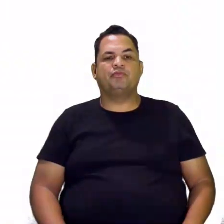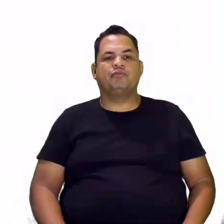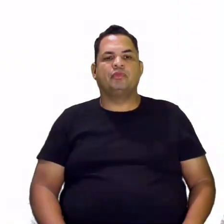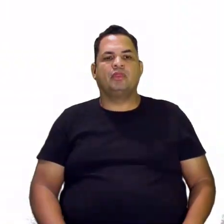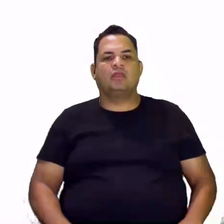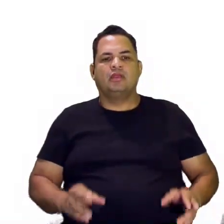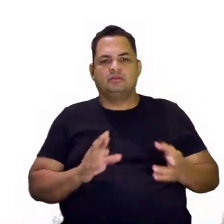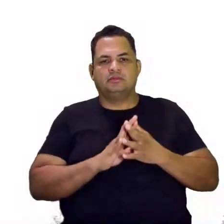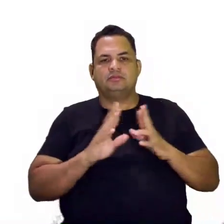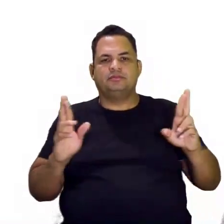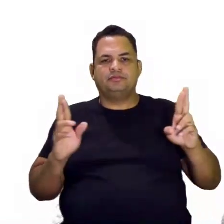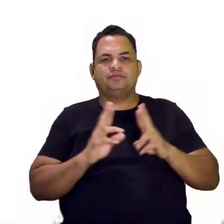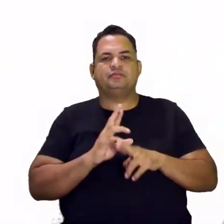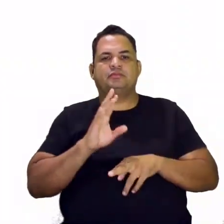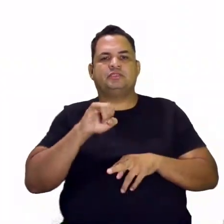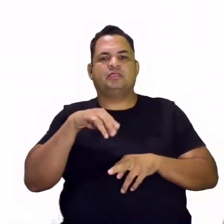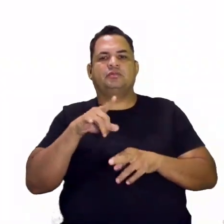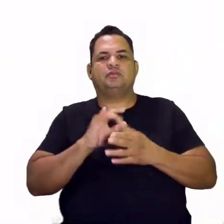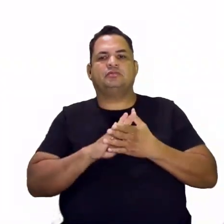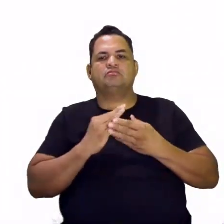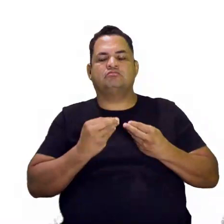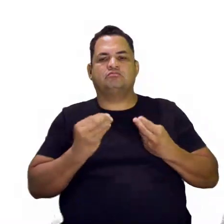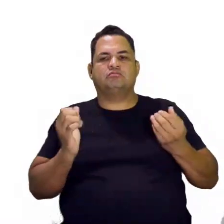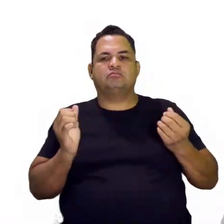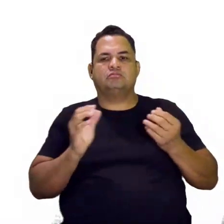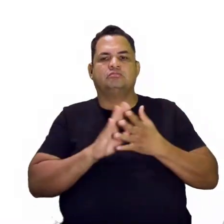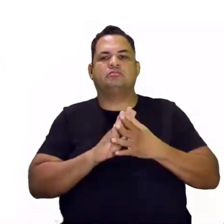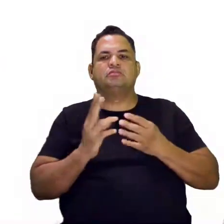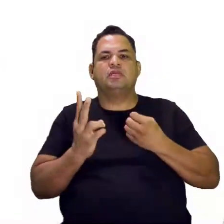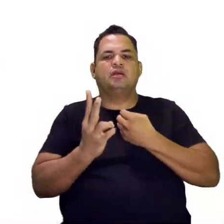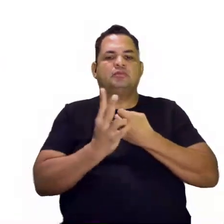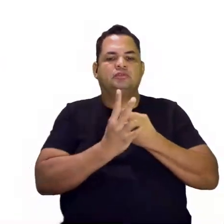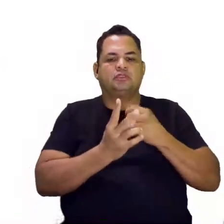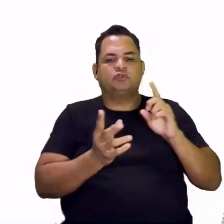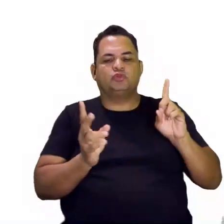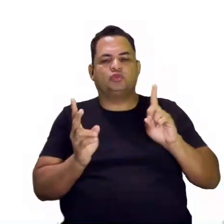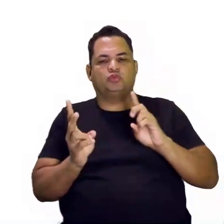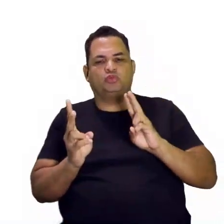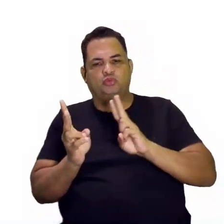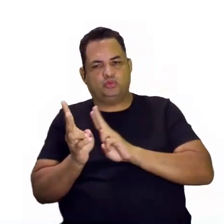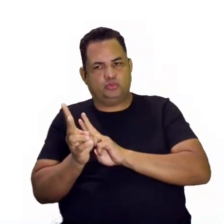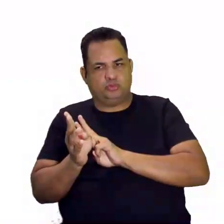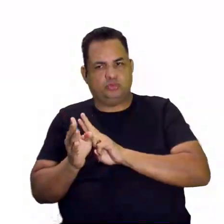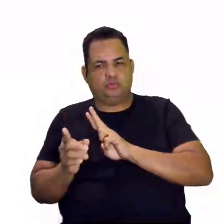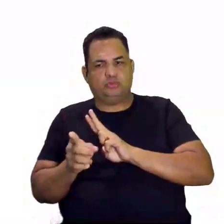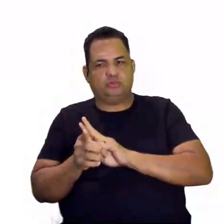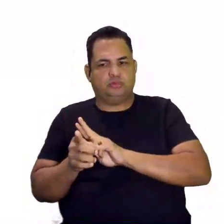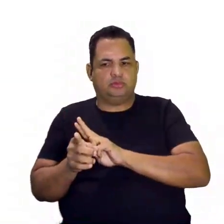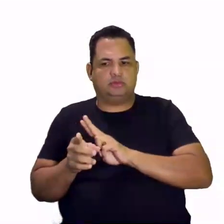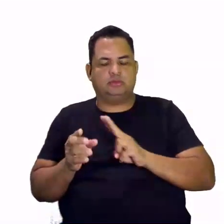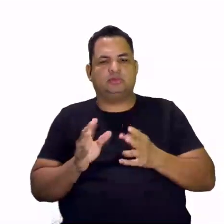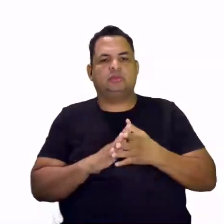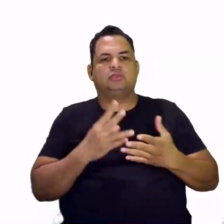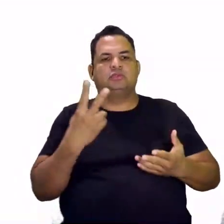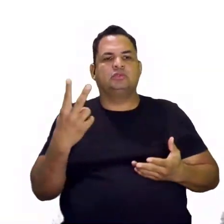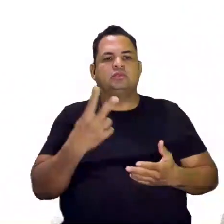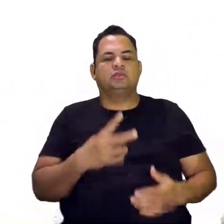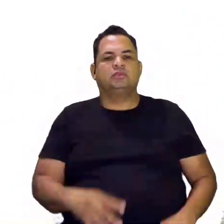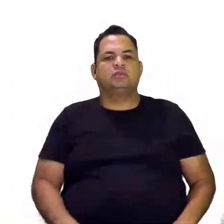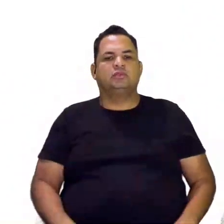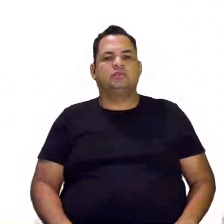Essa relação simbiótica com benefício para ambos os indivíduos, a gente chama de mutualismo. Simbiose e mutualismo está tudo